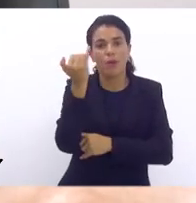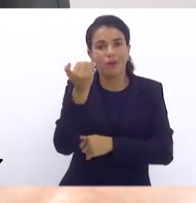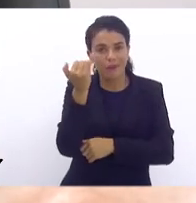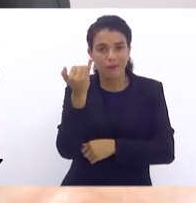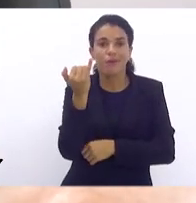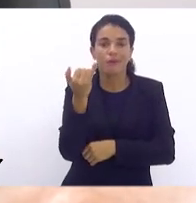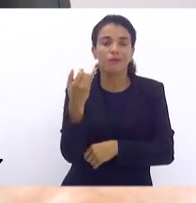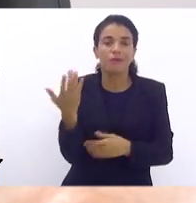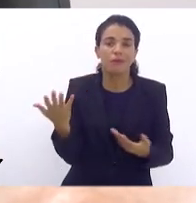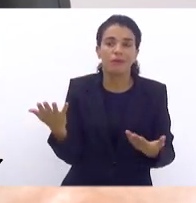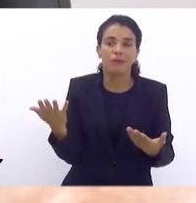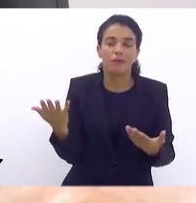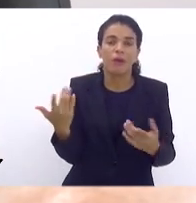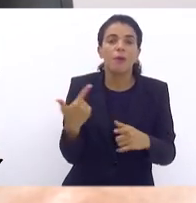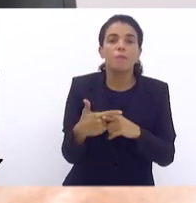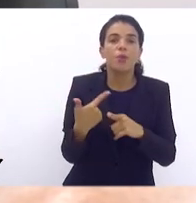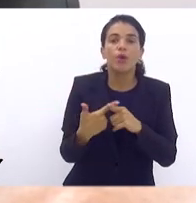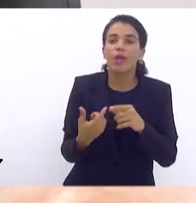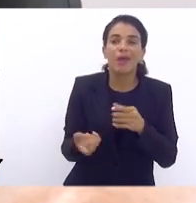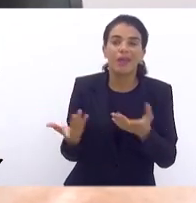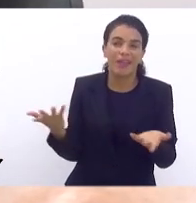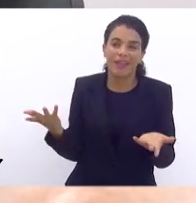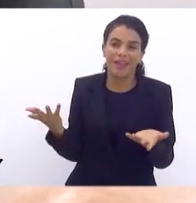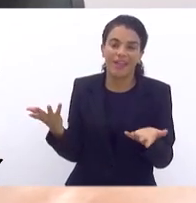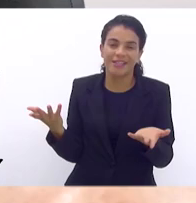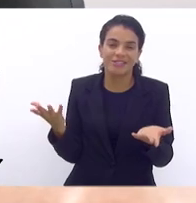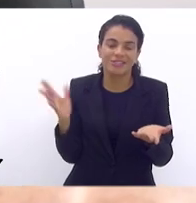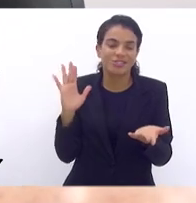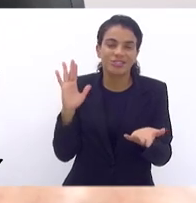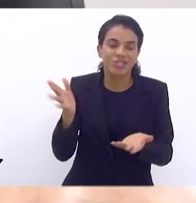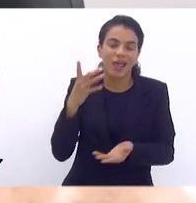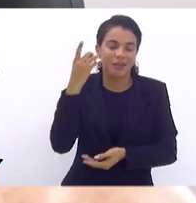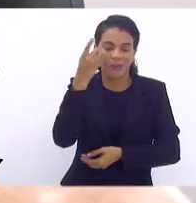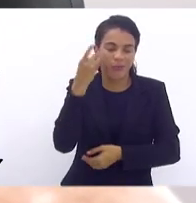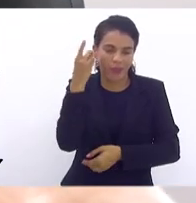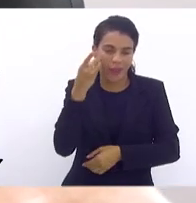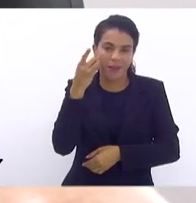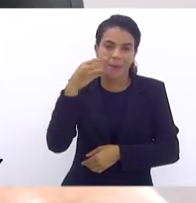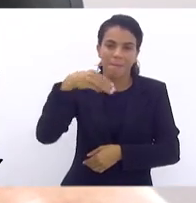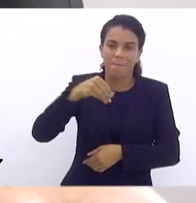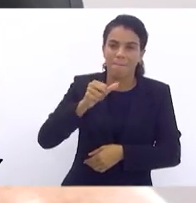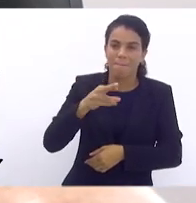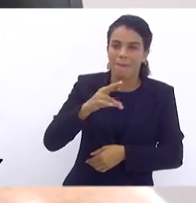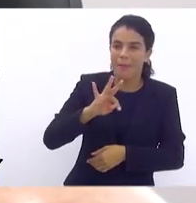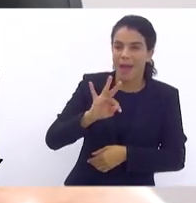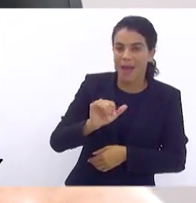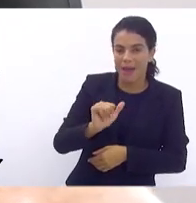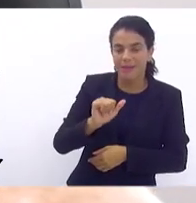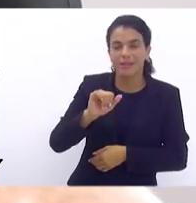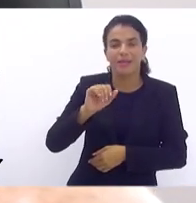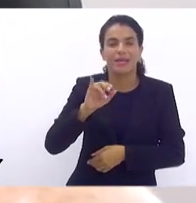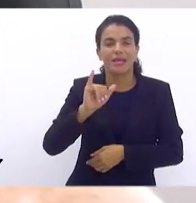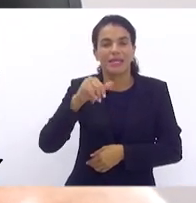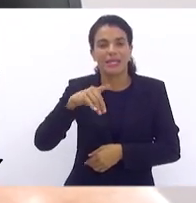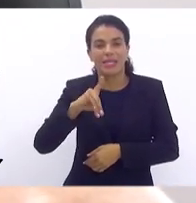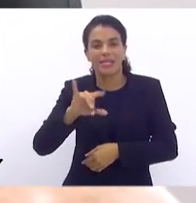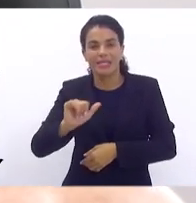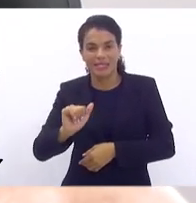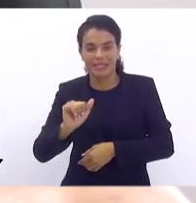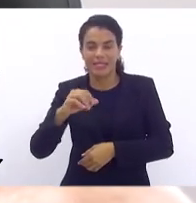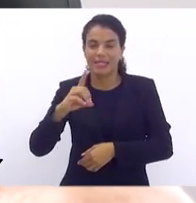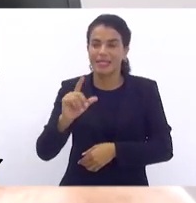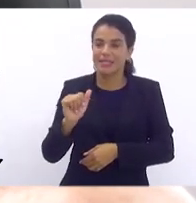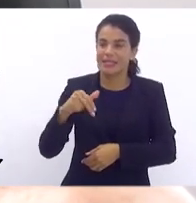ali criou-se a rede deputada mata Rocha índia Dani e o